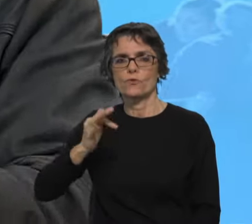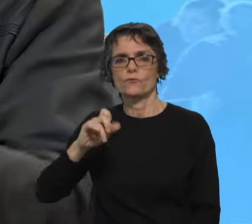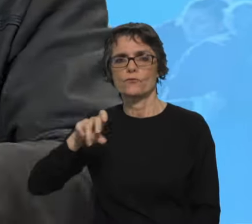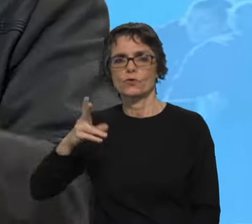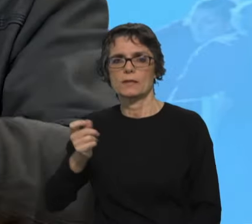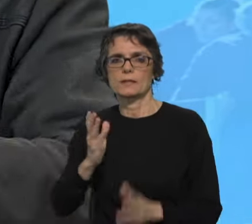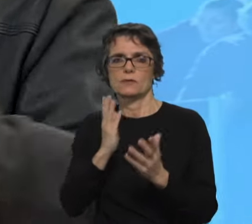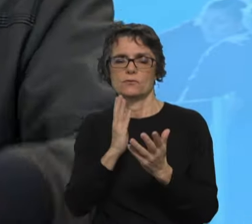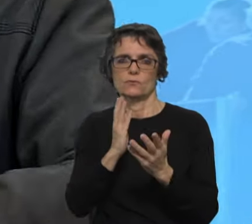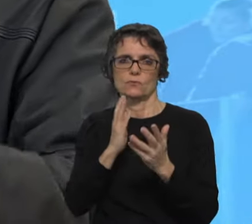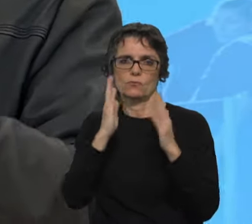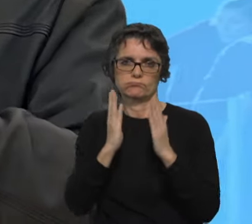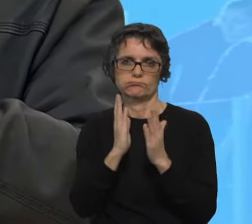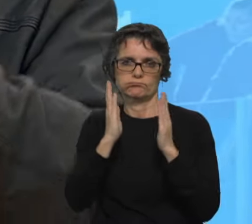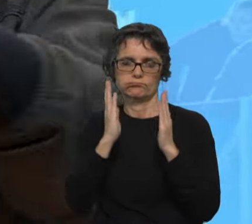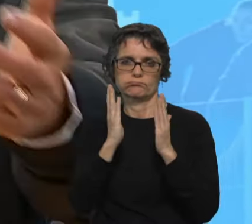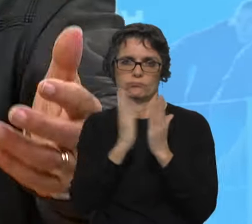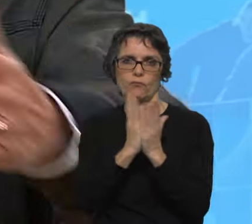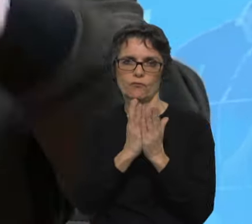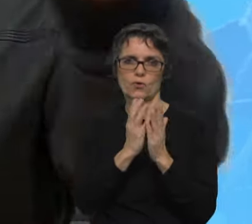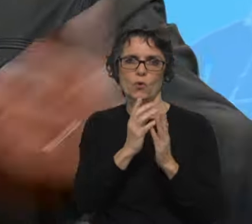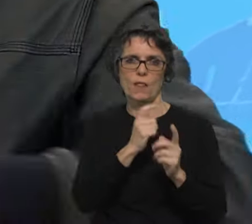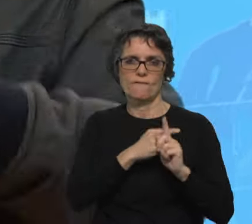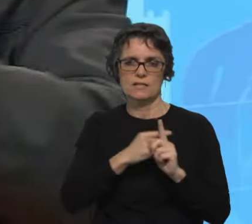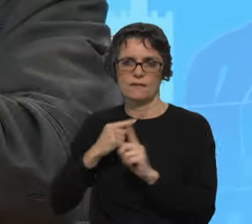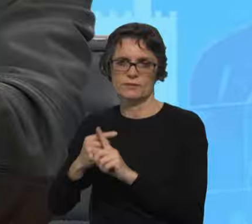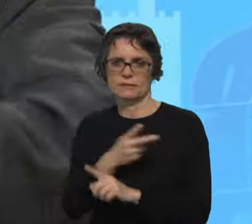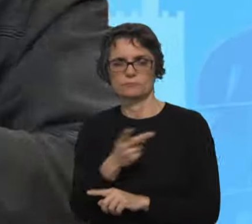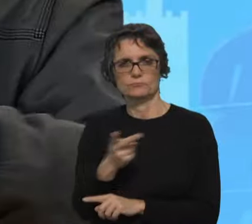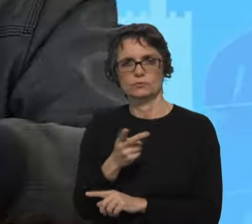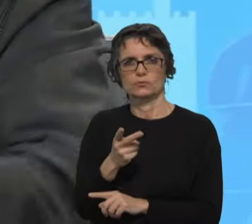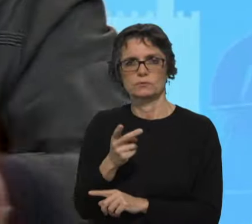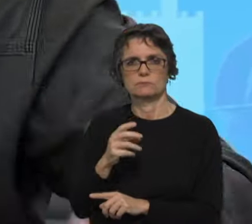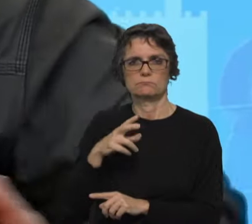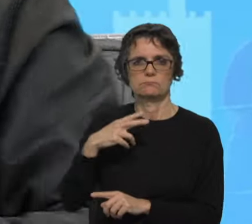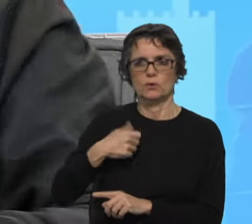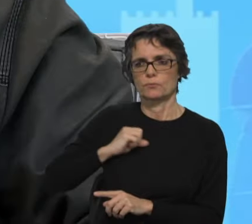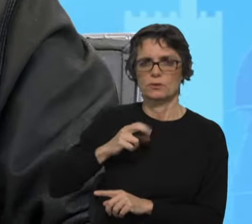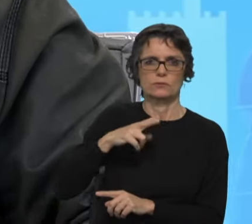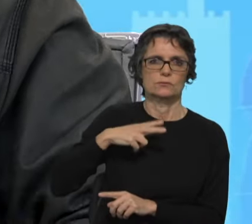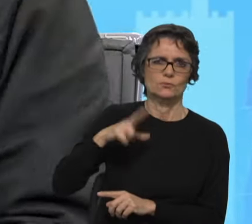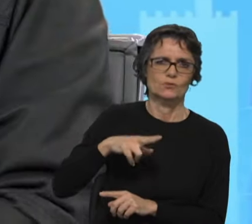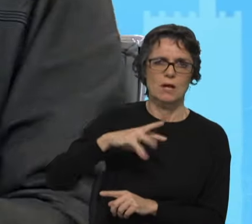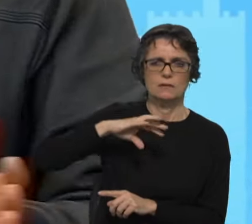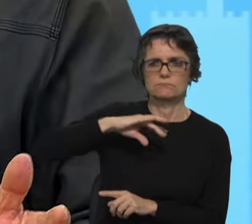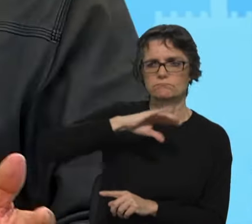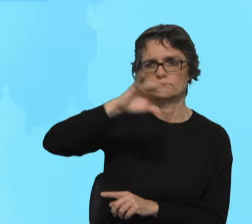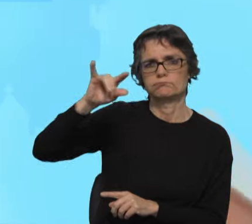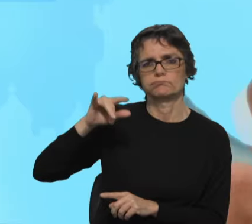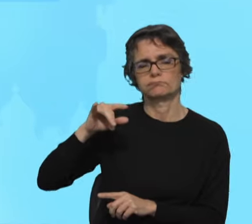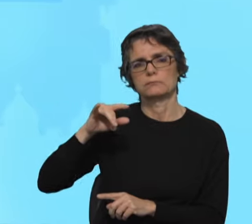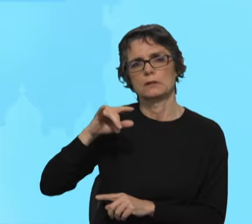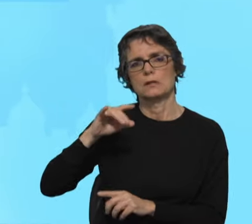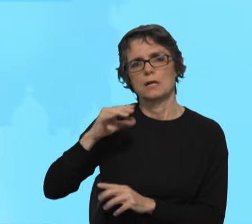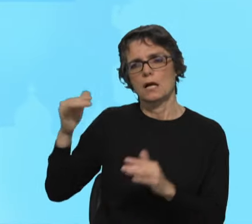franciscanos os franciscanos tinha toda a possibilidade de de vir de Espanha para Portugal e para os outros países a nível da Europa etc e daí que